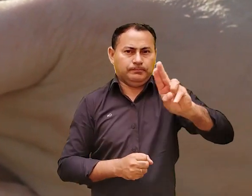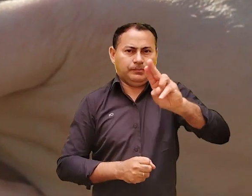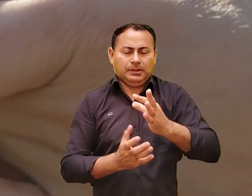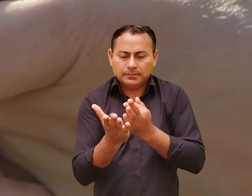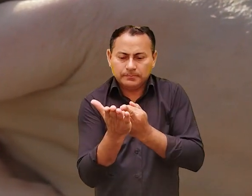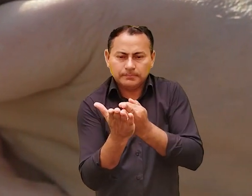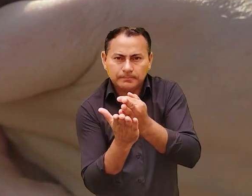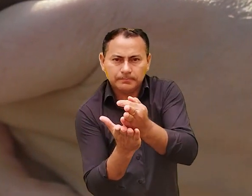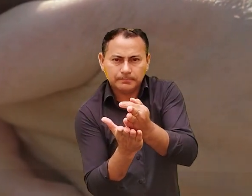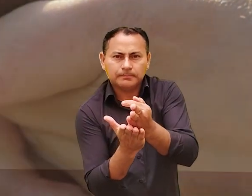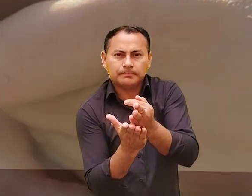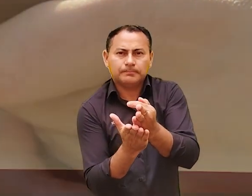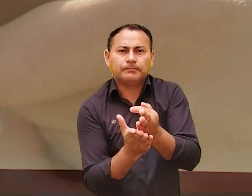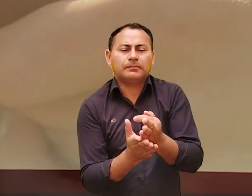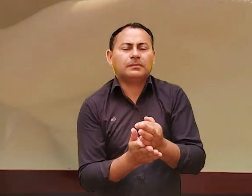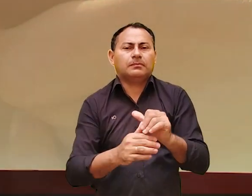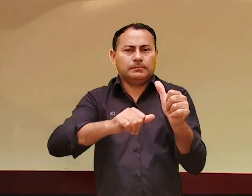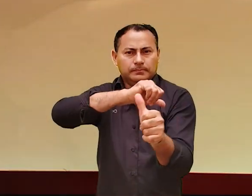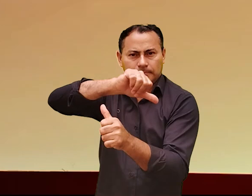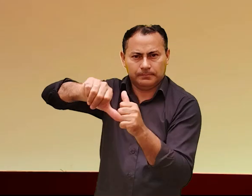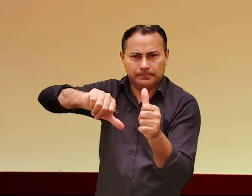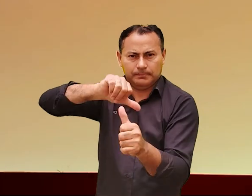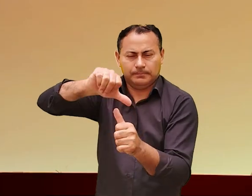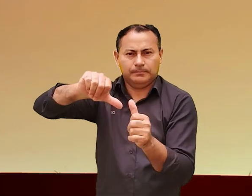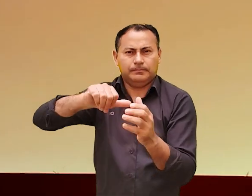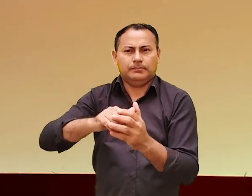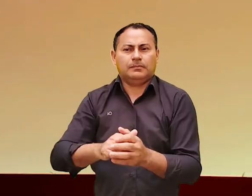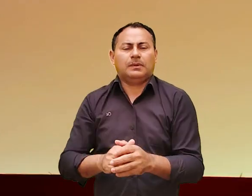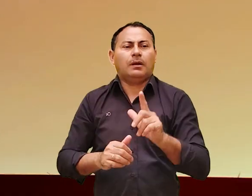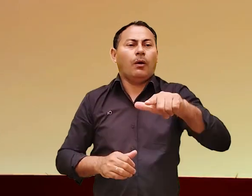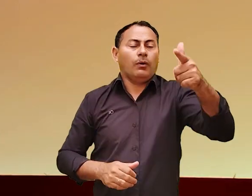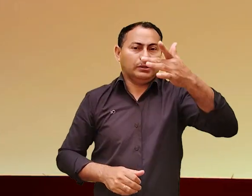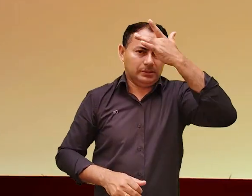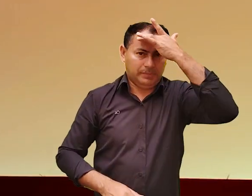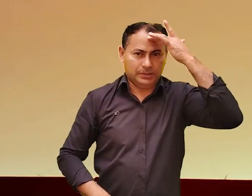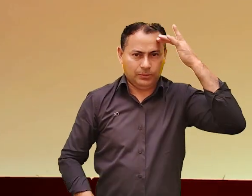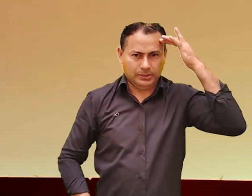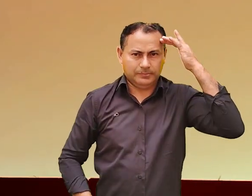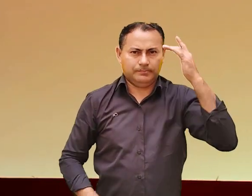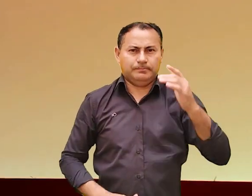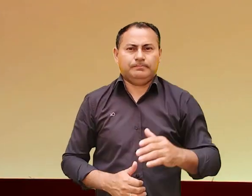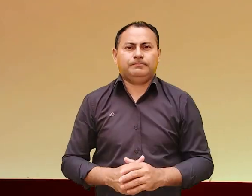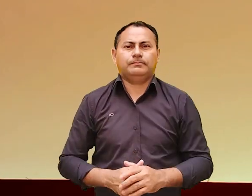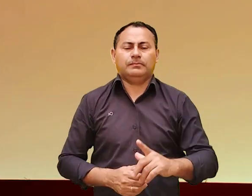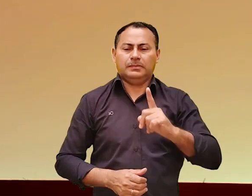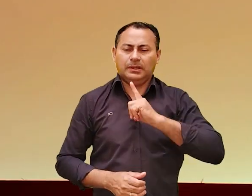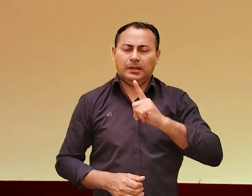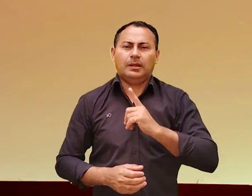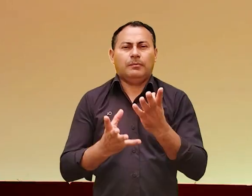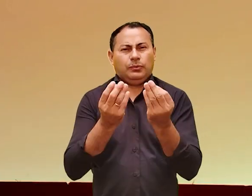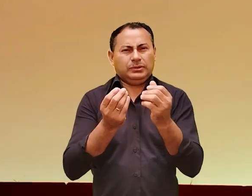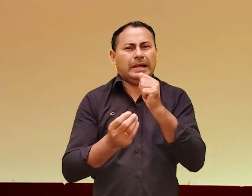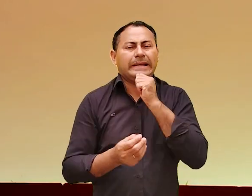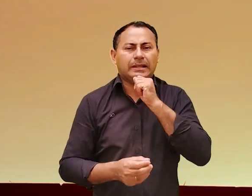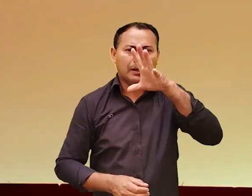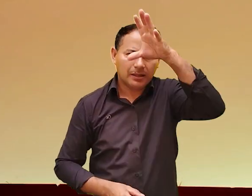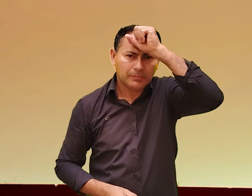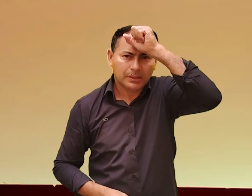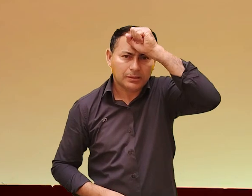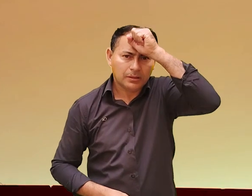esta fidelidade para transformar outras pessoas. Temos muito ainda o